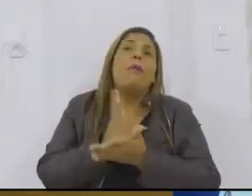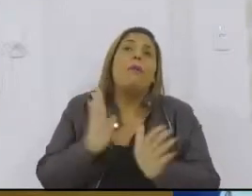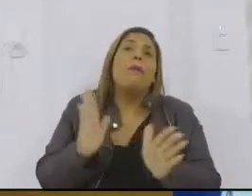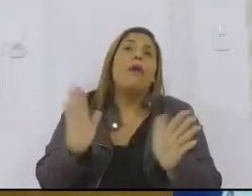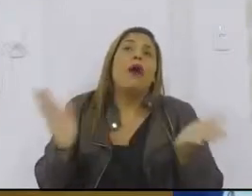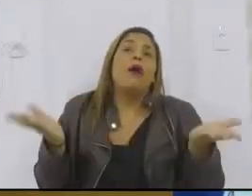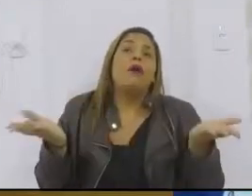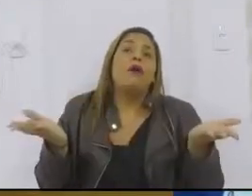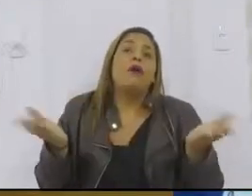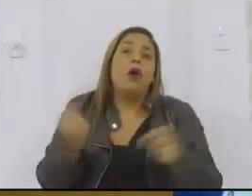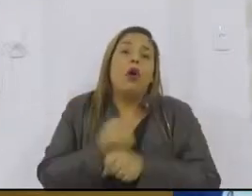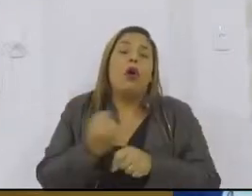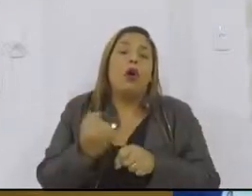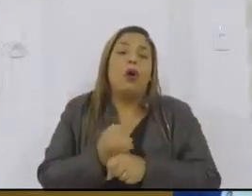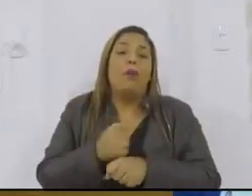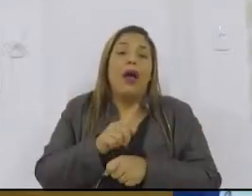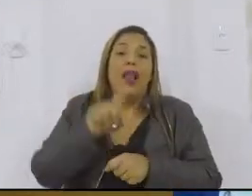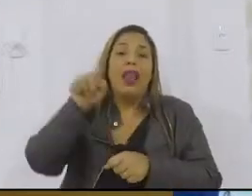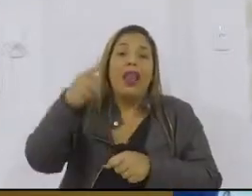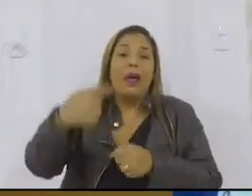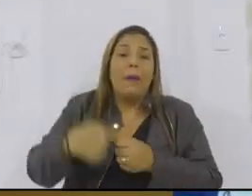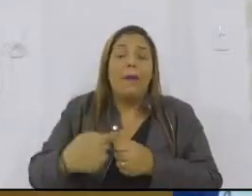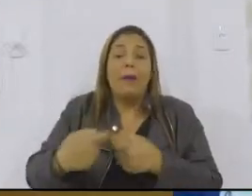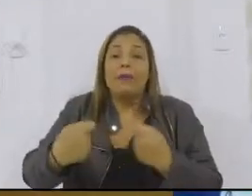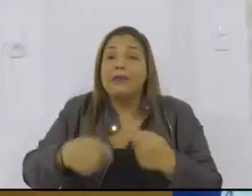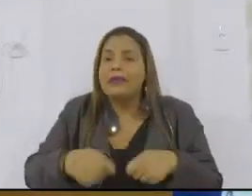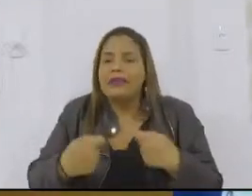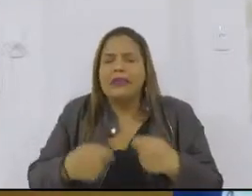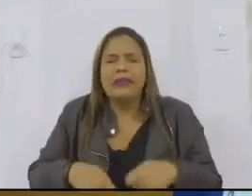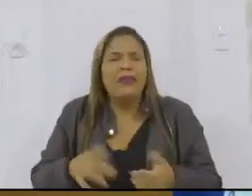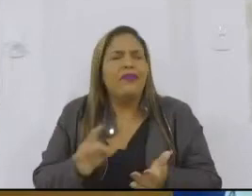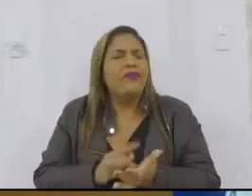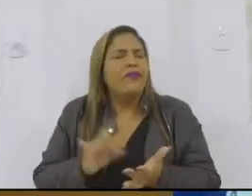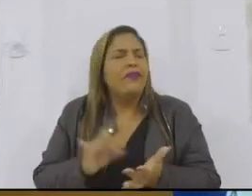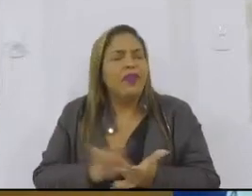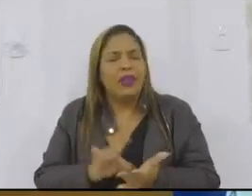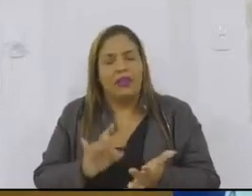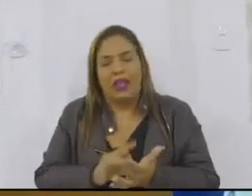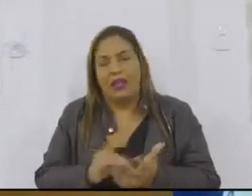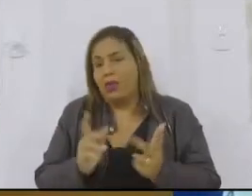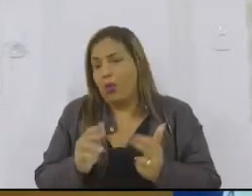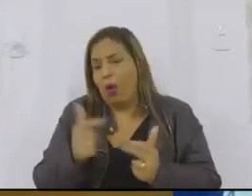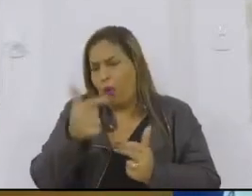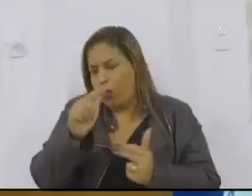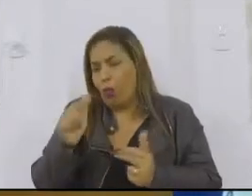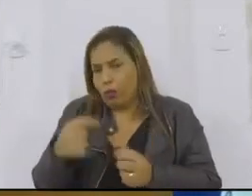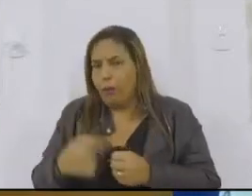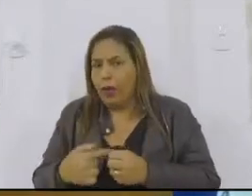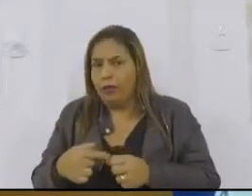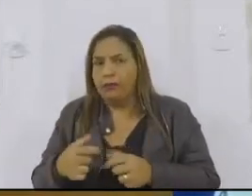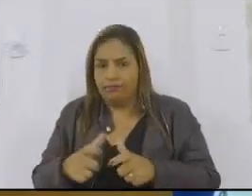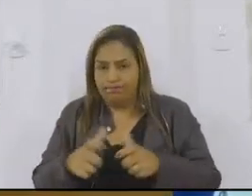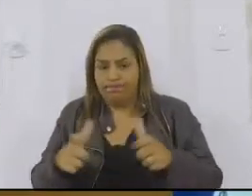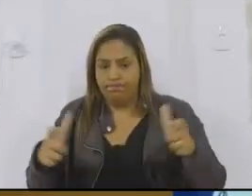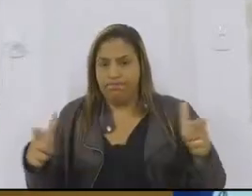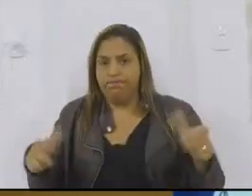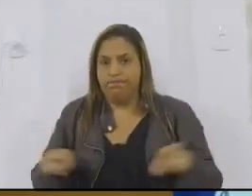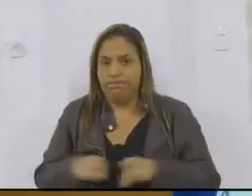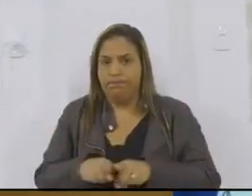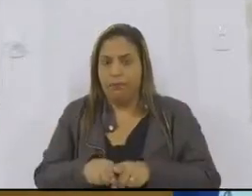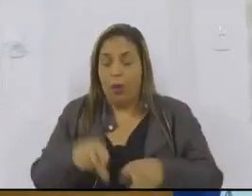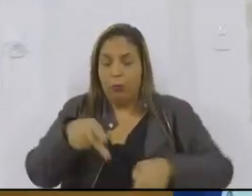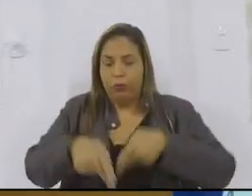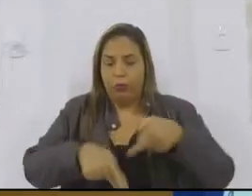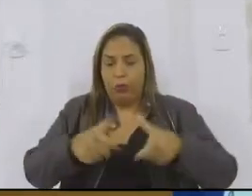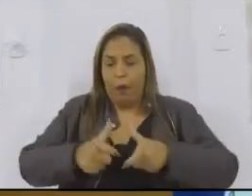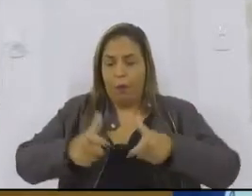é um bairro que necessita muito de um atendimento de qualidade, como qualquer outro, mas a expansão populacional tem trazido